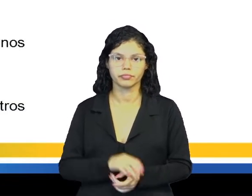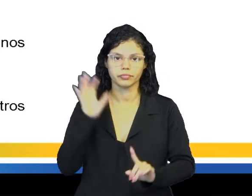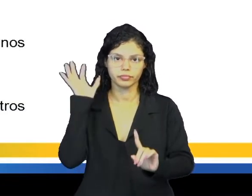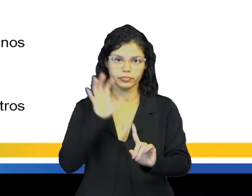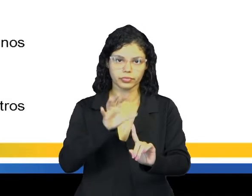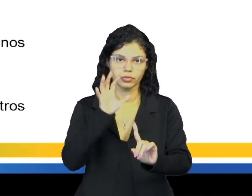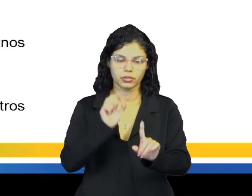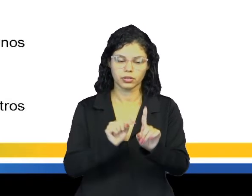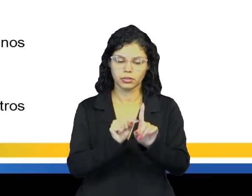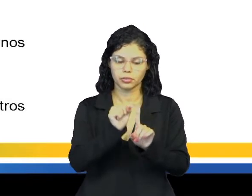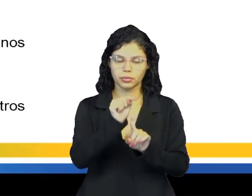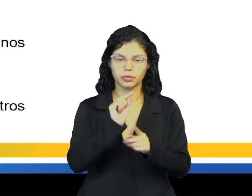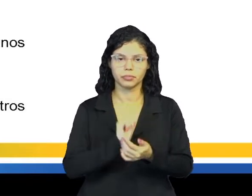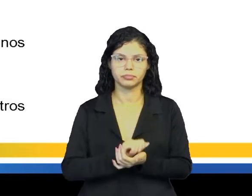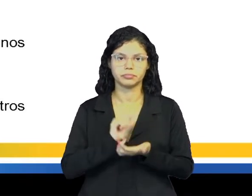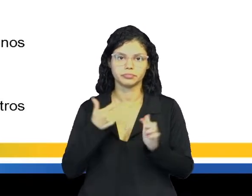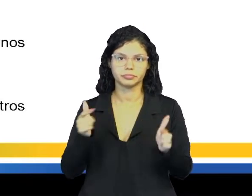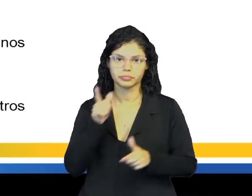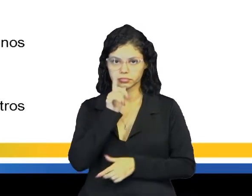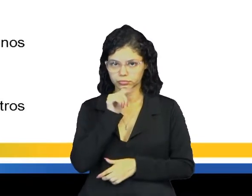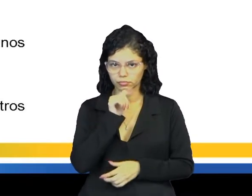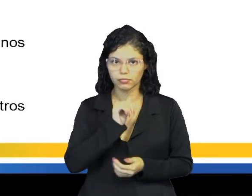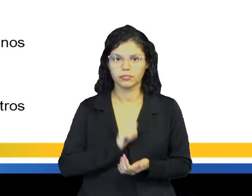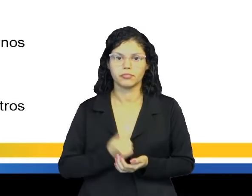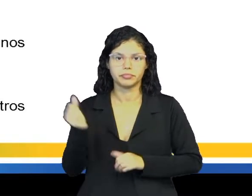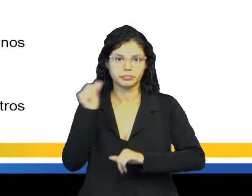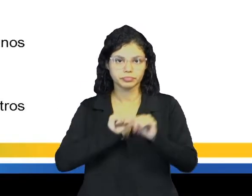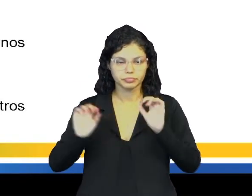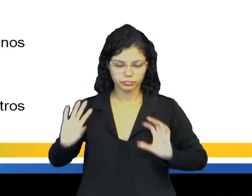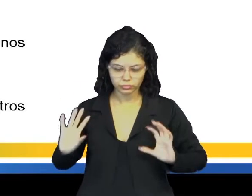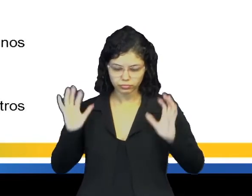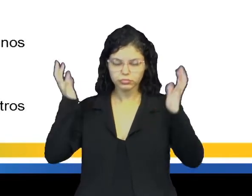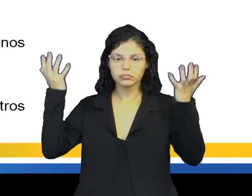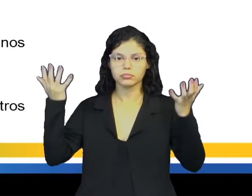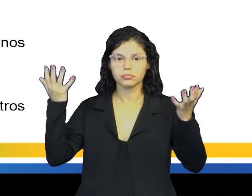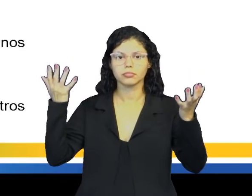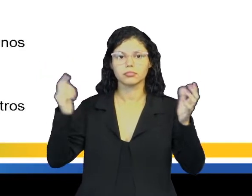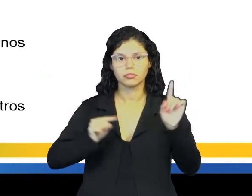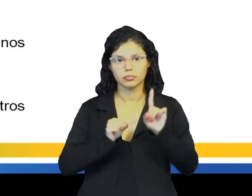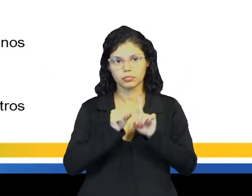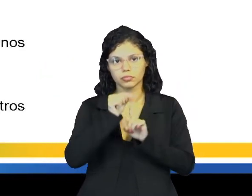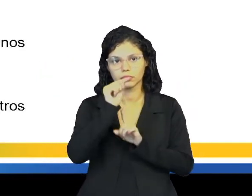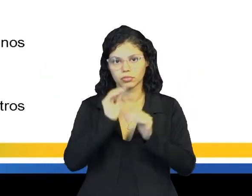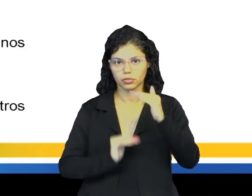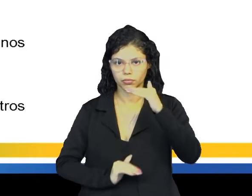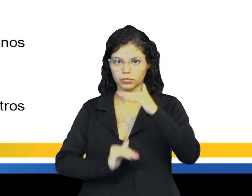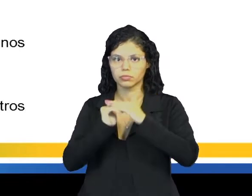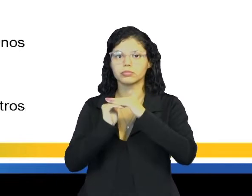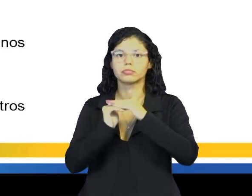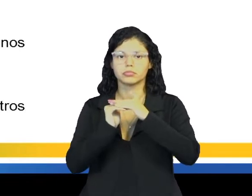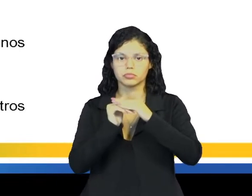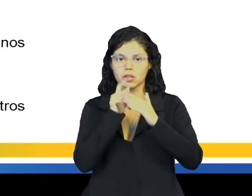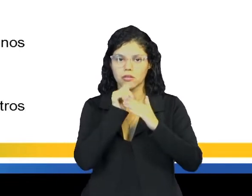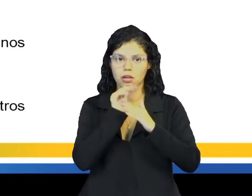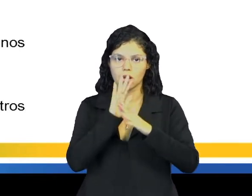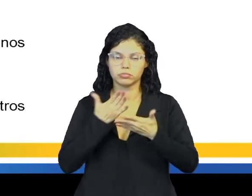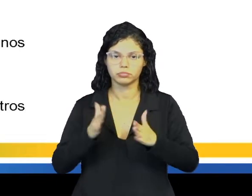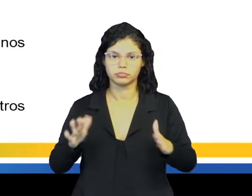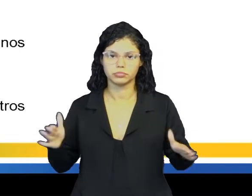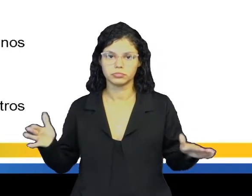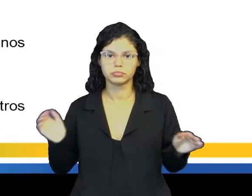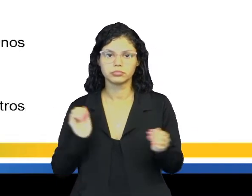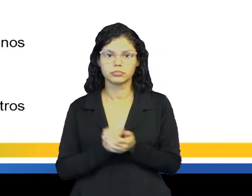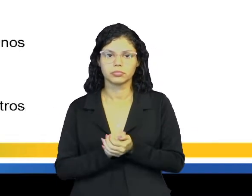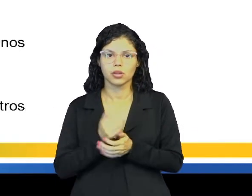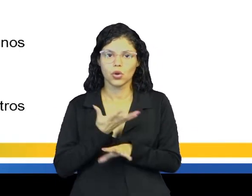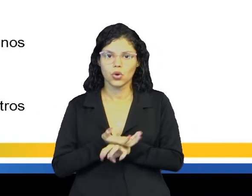Influências da temperatura nos fluxos de água. Alterações climáticas aumentam a pressão sobre as massas de água. Das inundações,